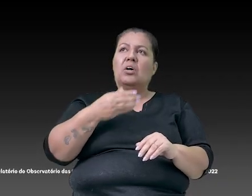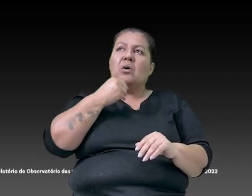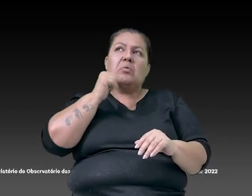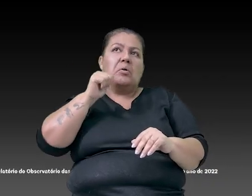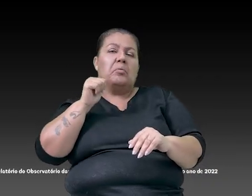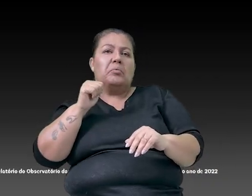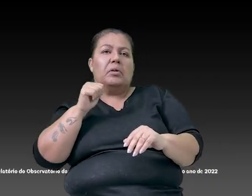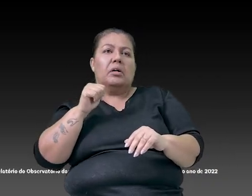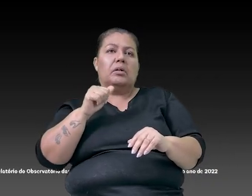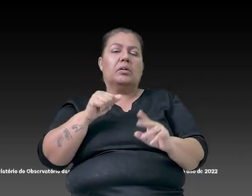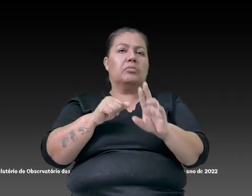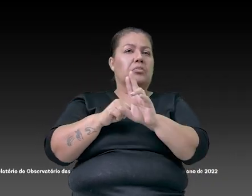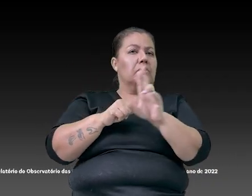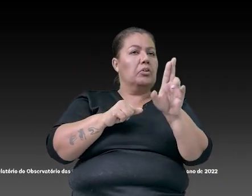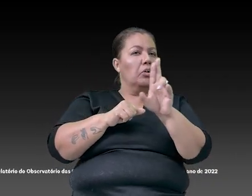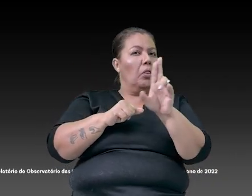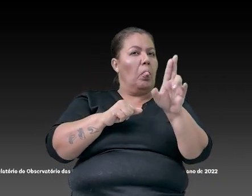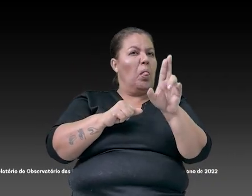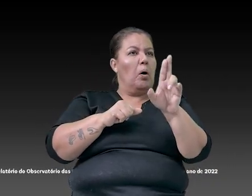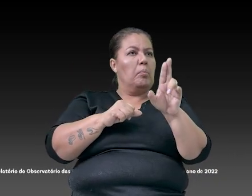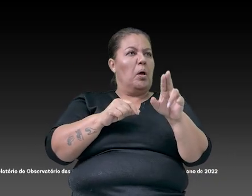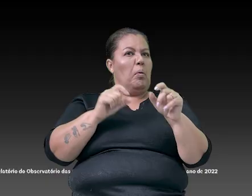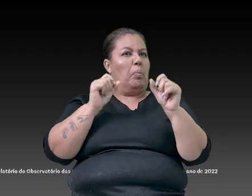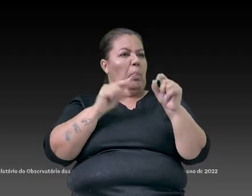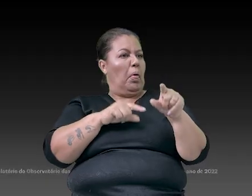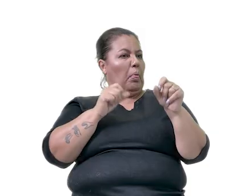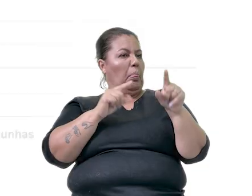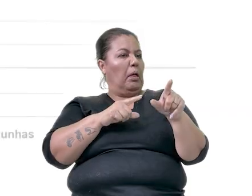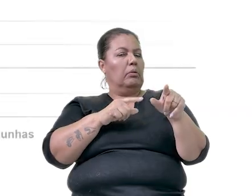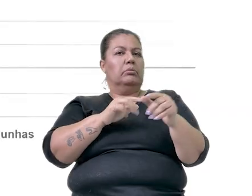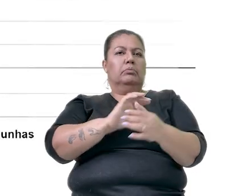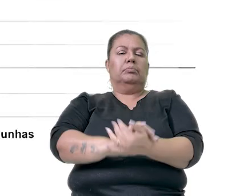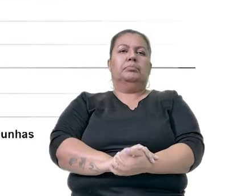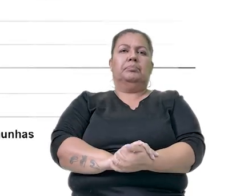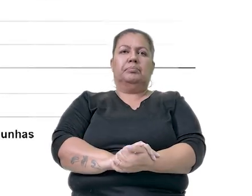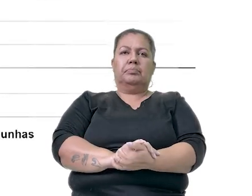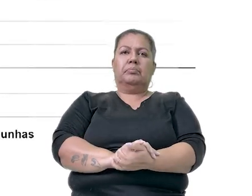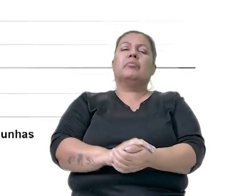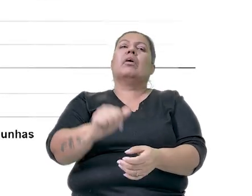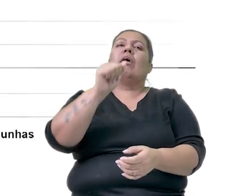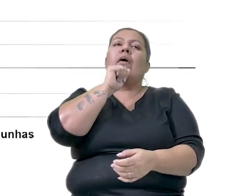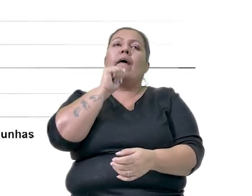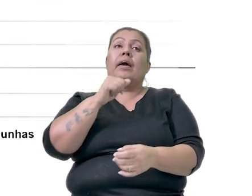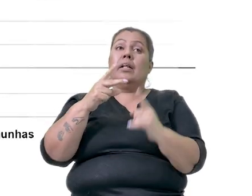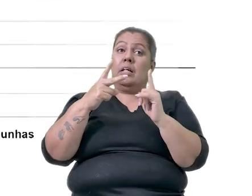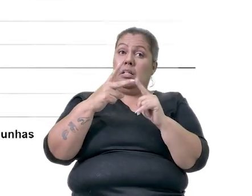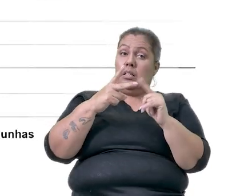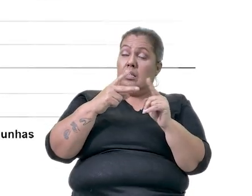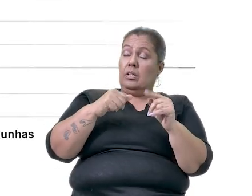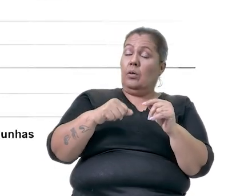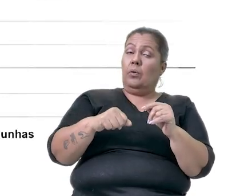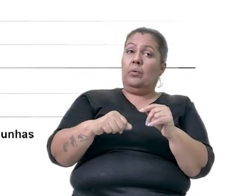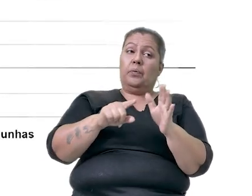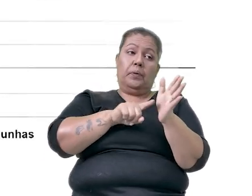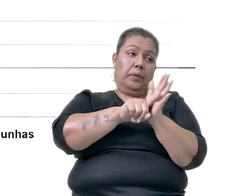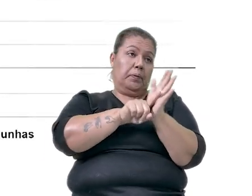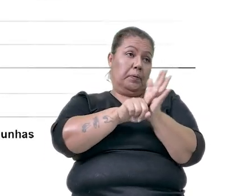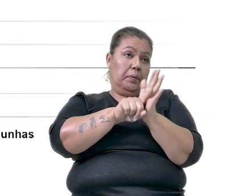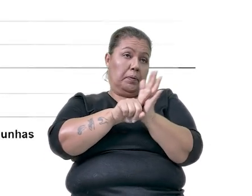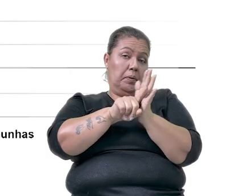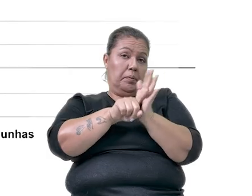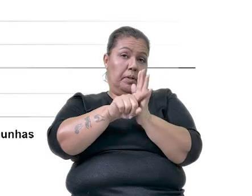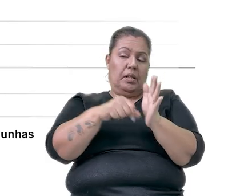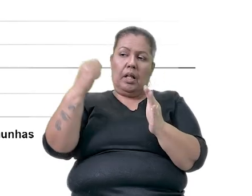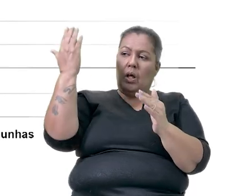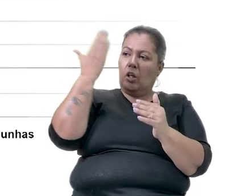a nominação pejorativa e a animalização. Ainda segundo a pesquisa, o principal tipo de prova nos casos